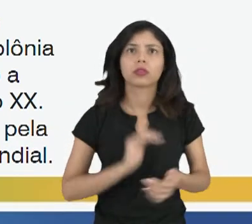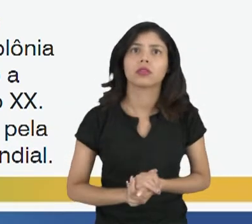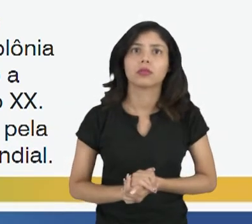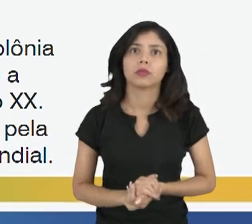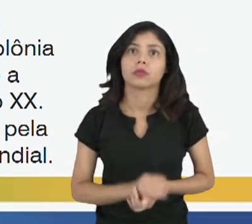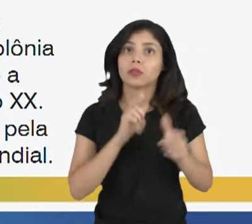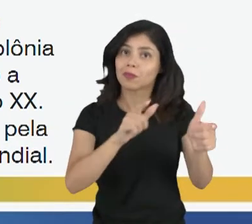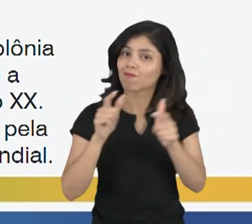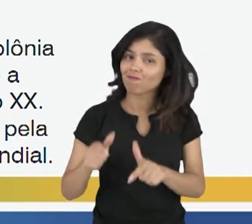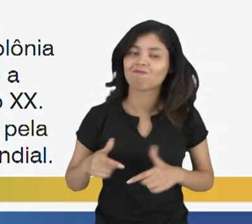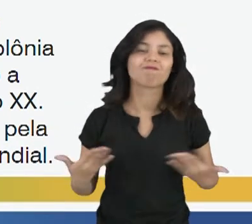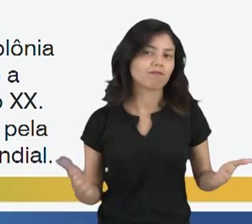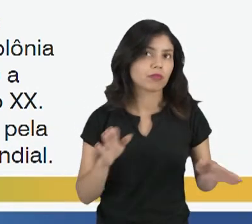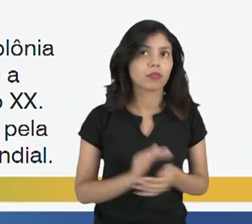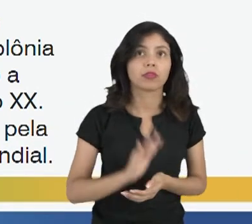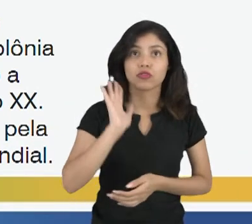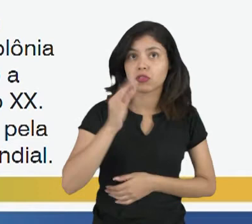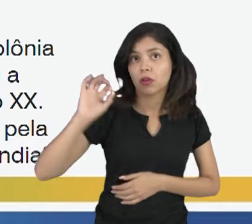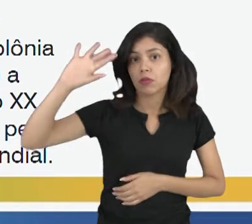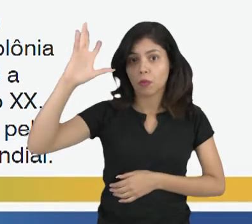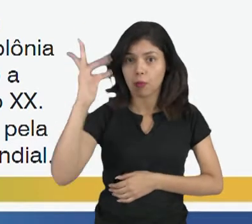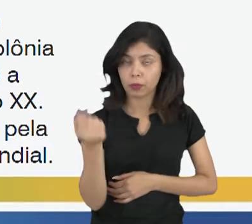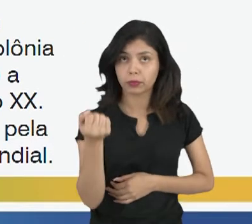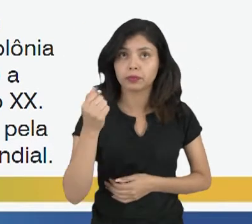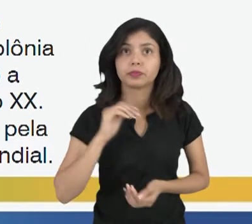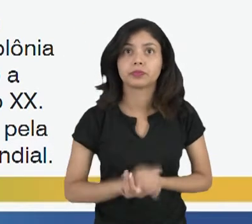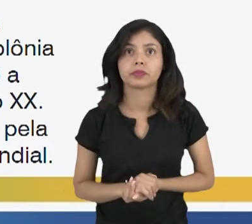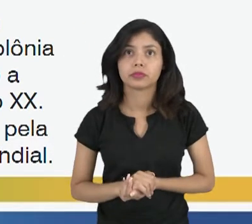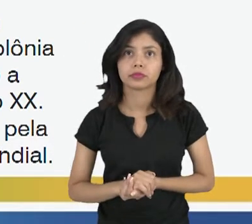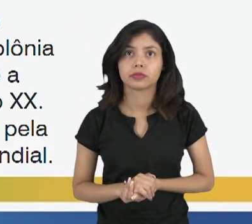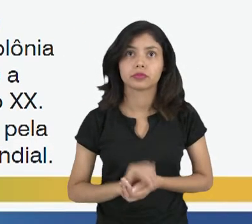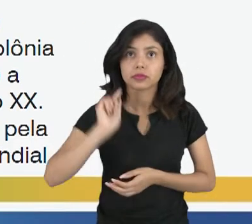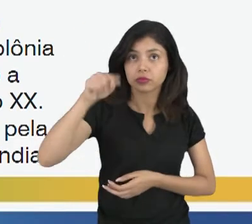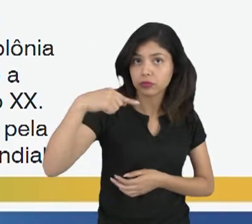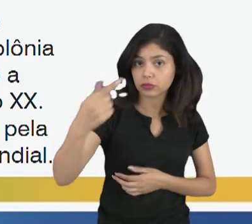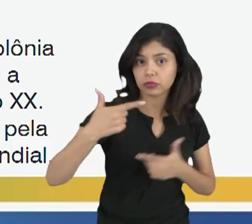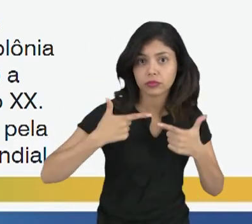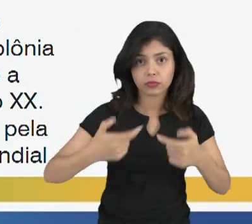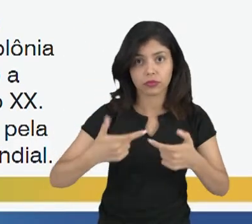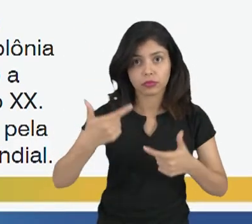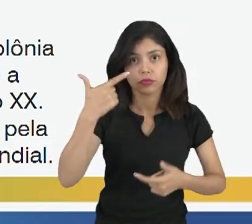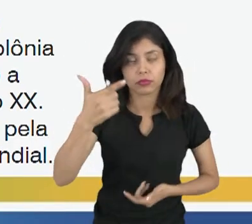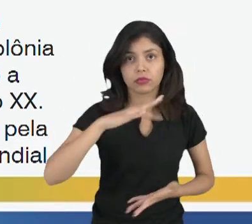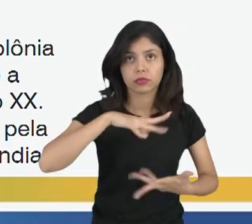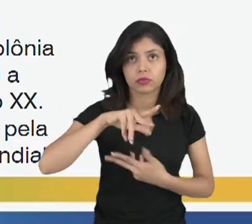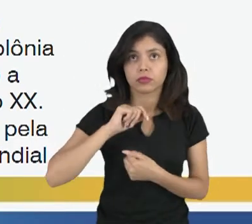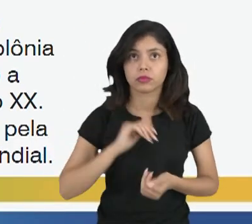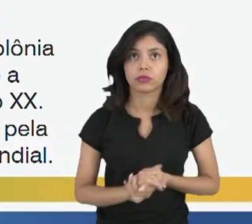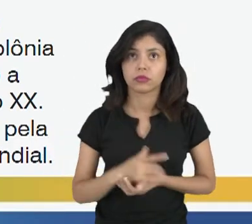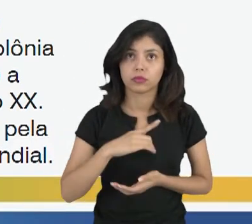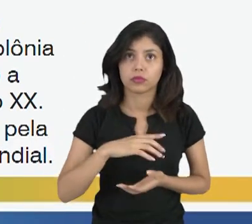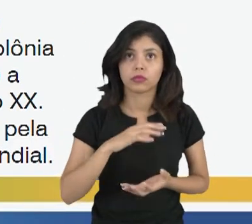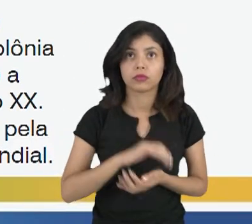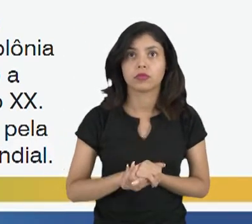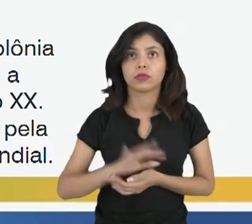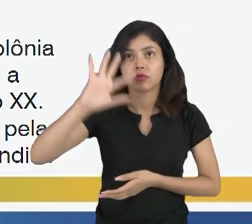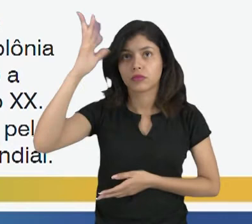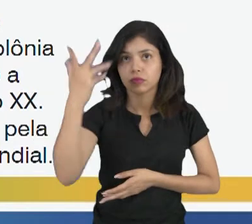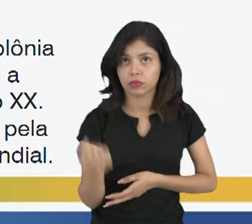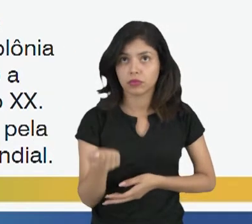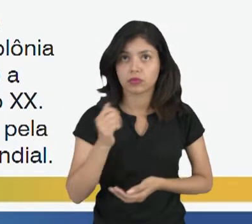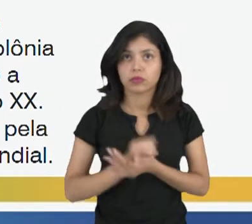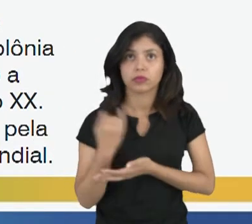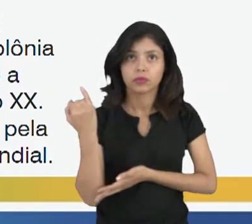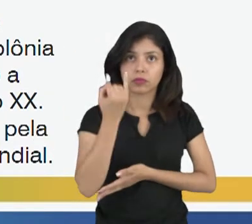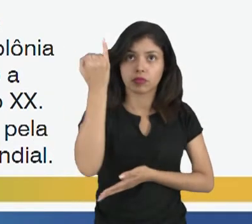política regional na África já no período da pós guerra segunda guerra mundial teve a descolonização da África foi um